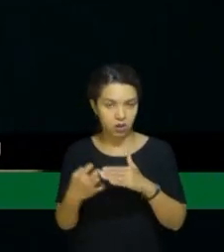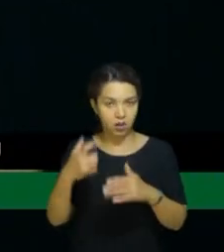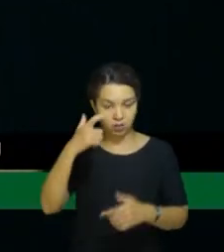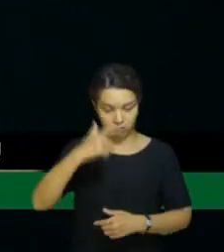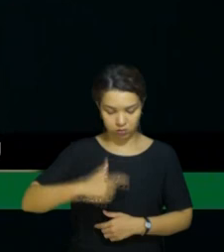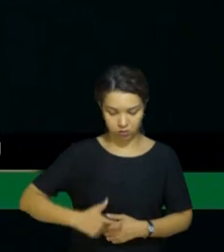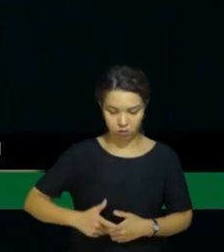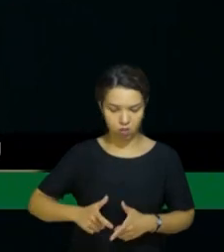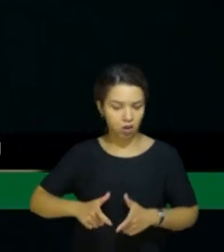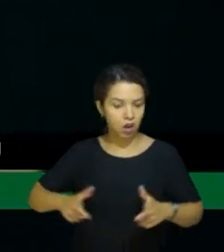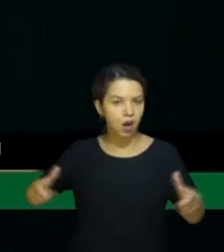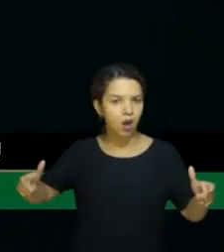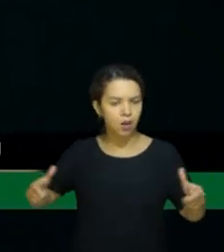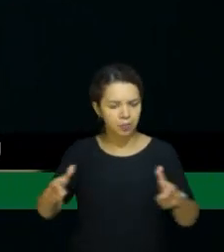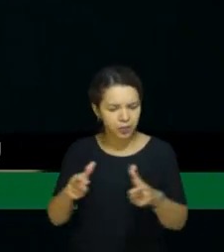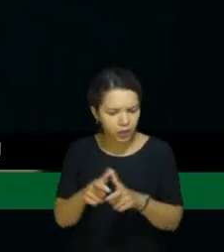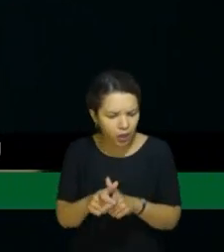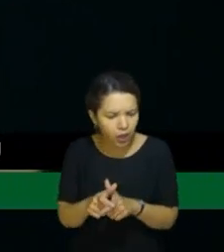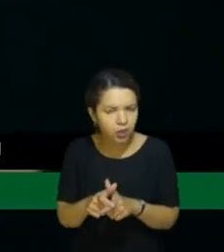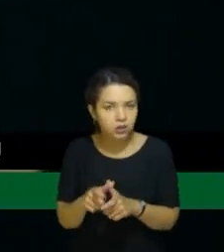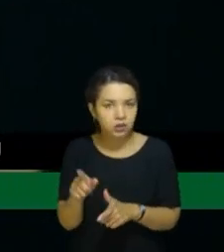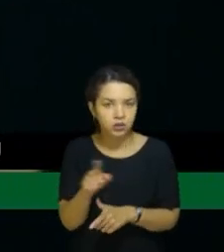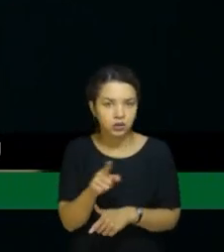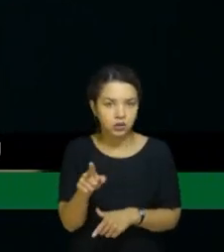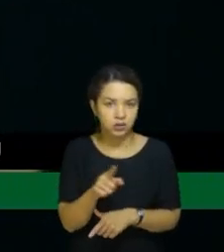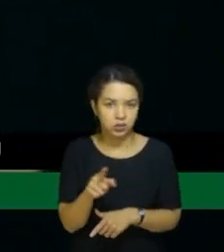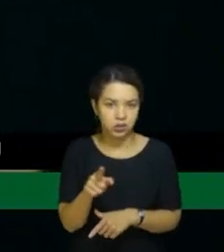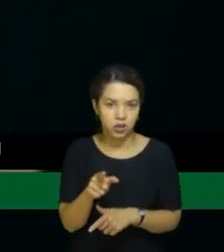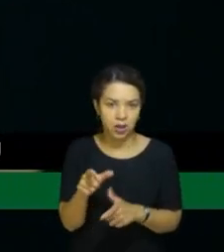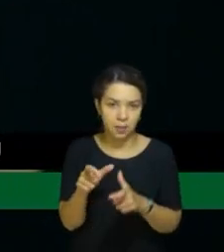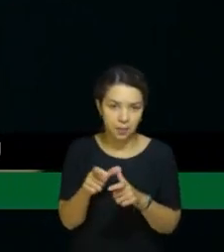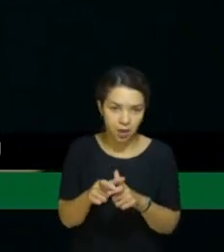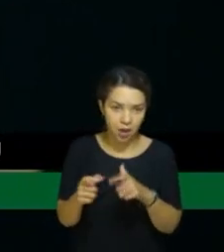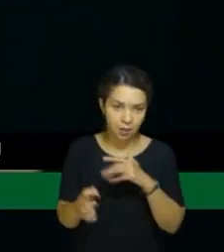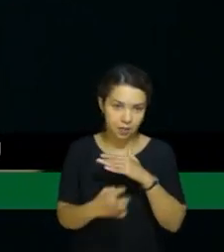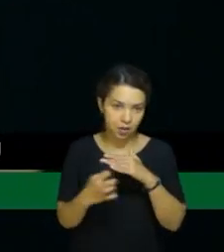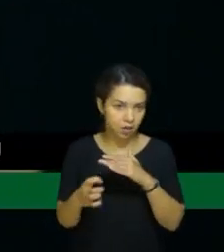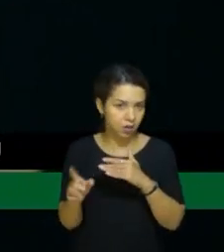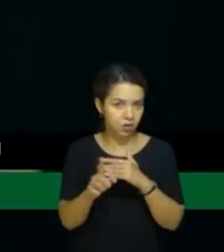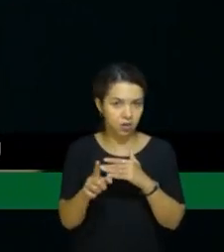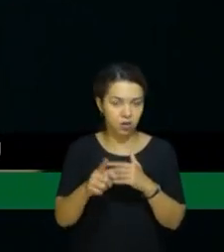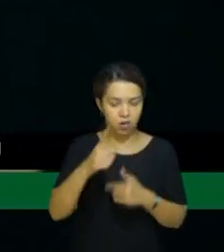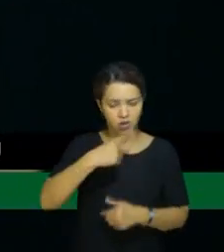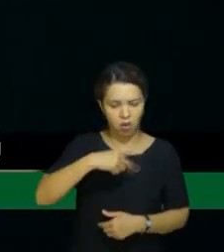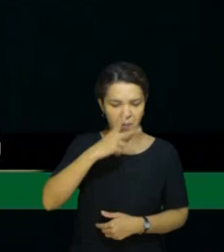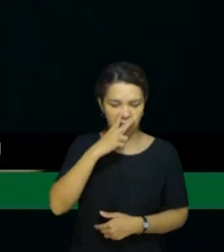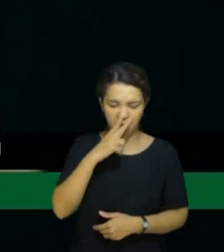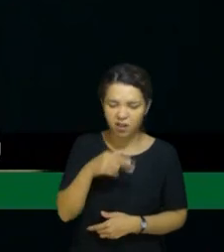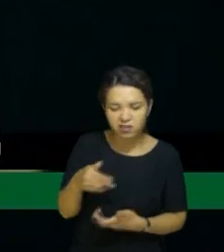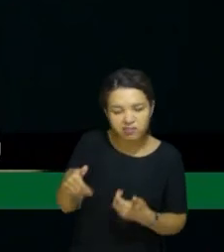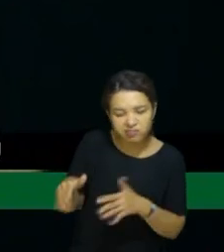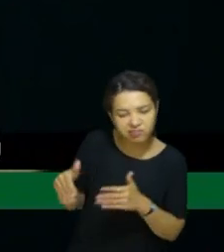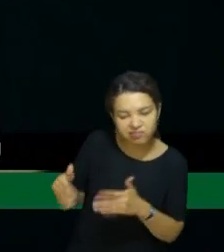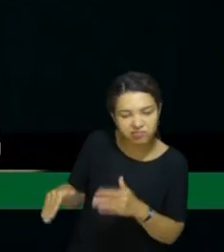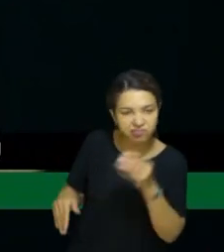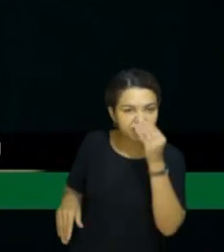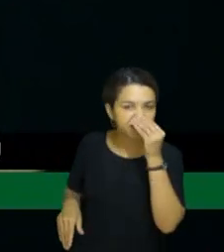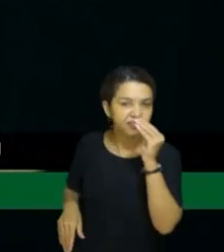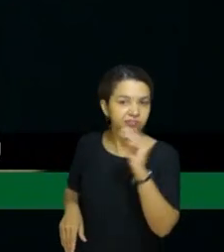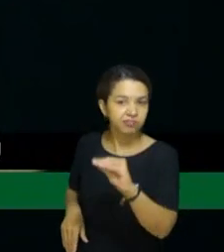pequenos empresários não nos chamem de microempresário isso é não não ofendendo